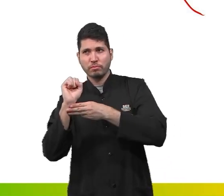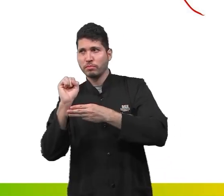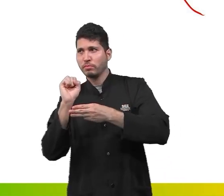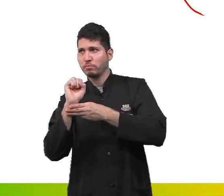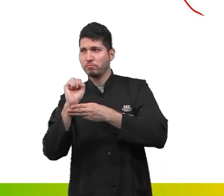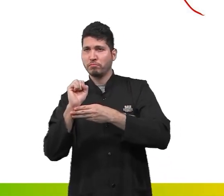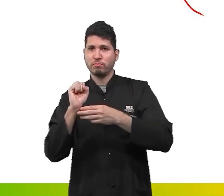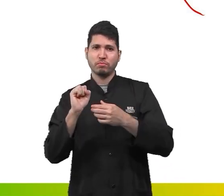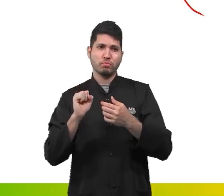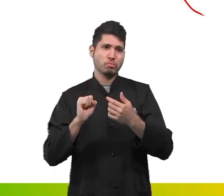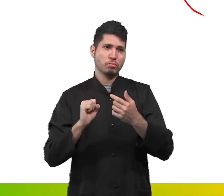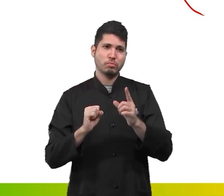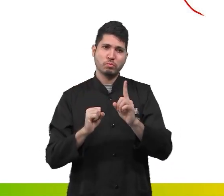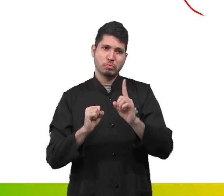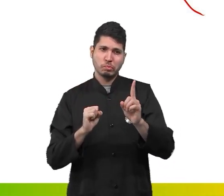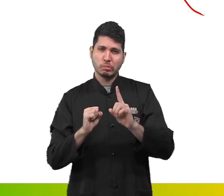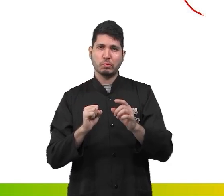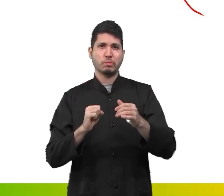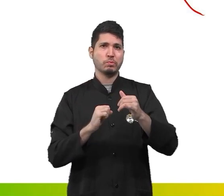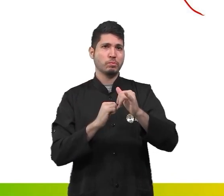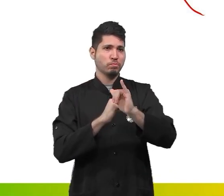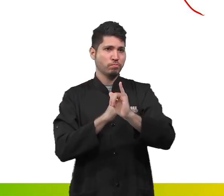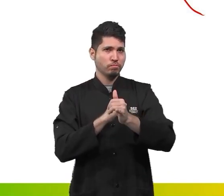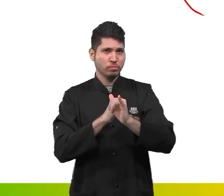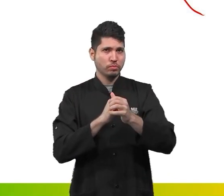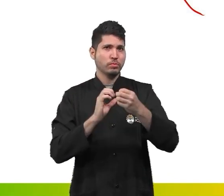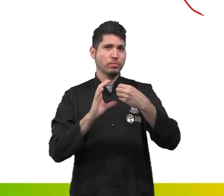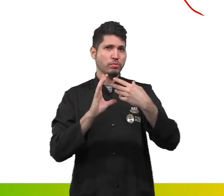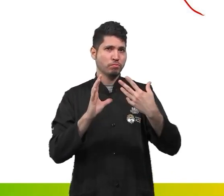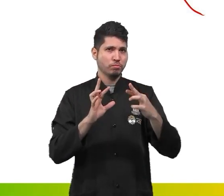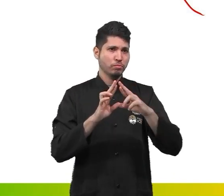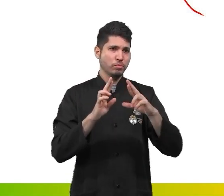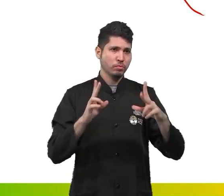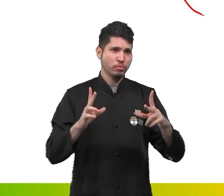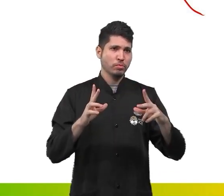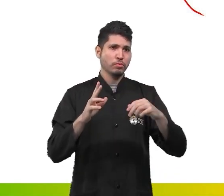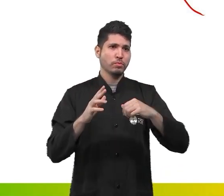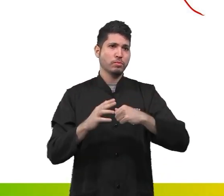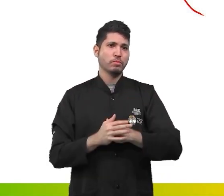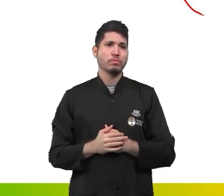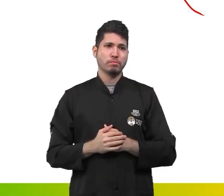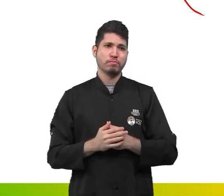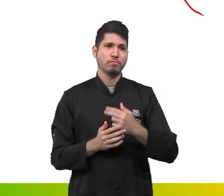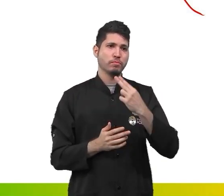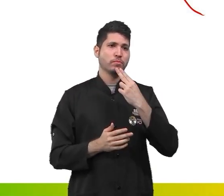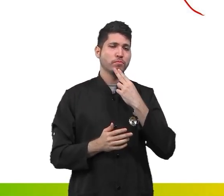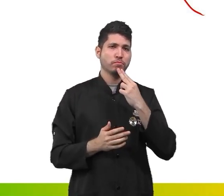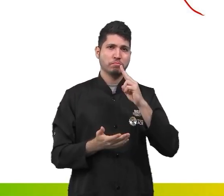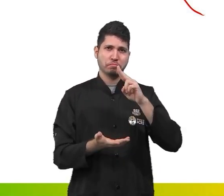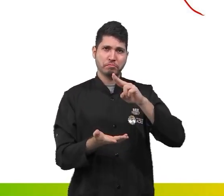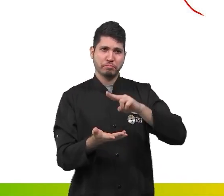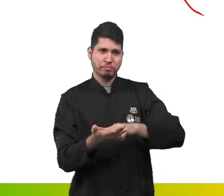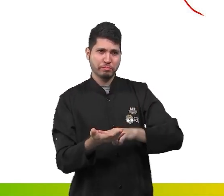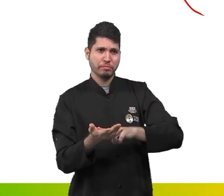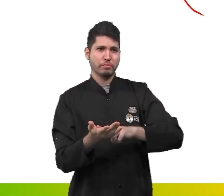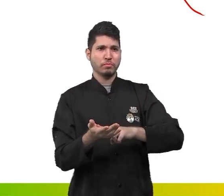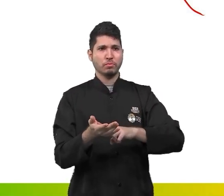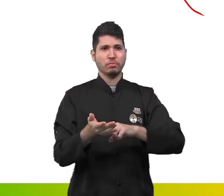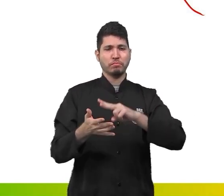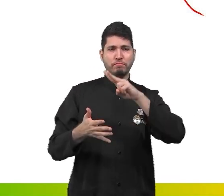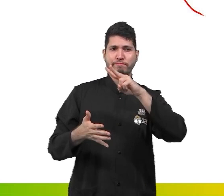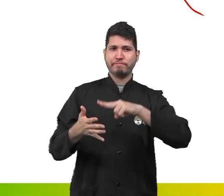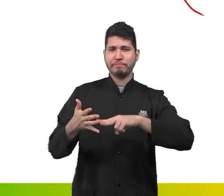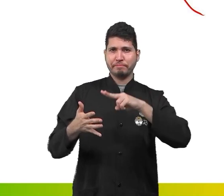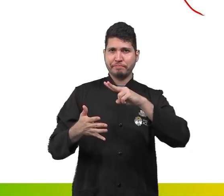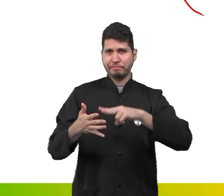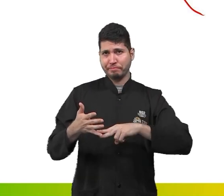Crônica, já vimos que tem as características diferentes. Carta aberta ao leitor, a gente não falou também. Ficou notícia, notícia